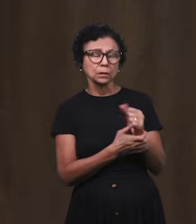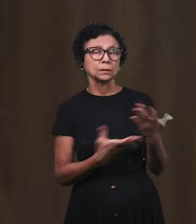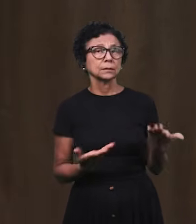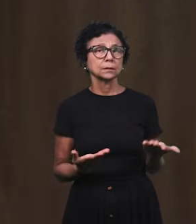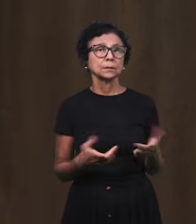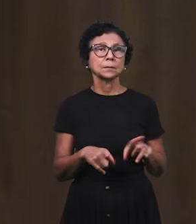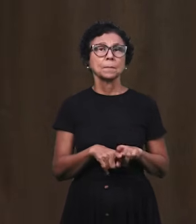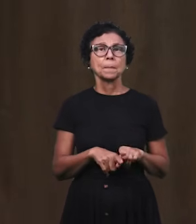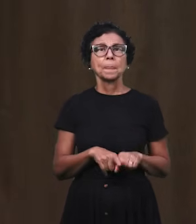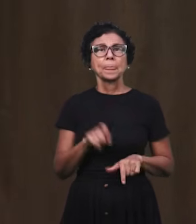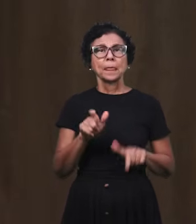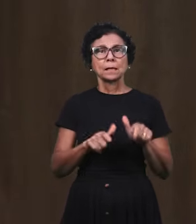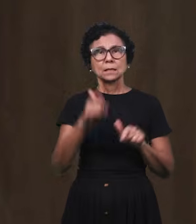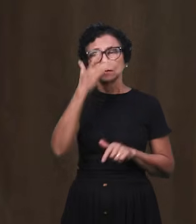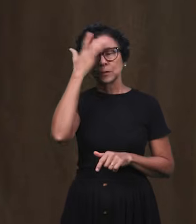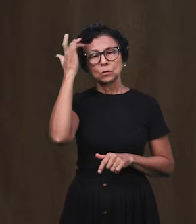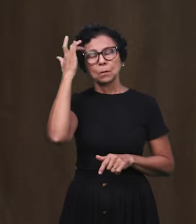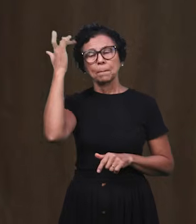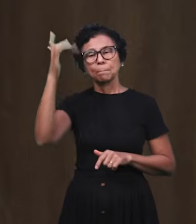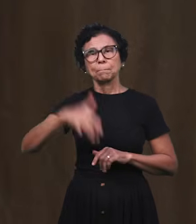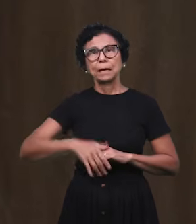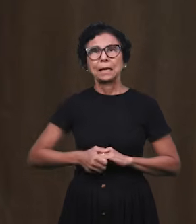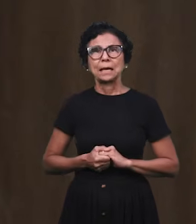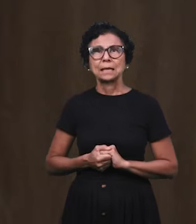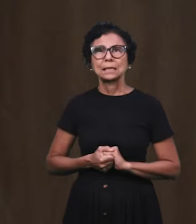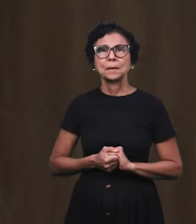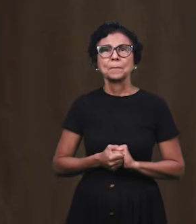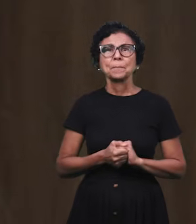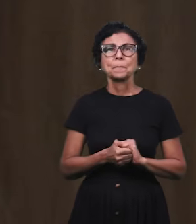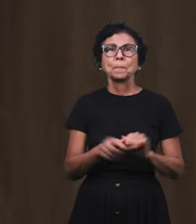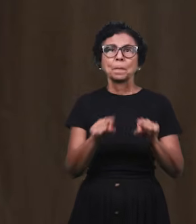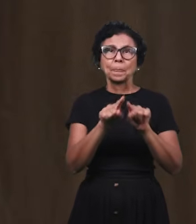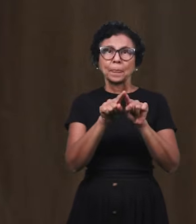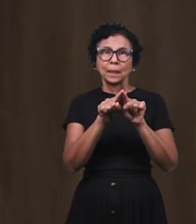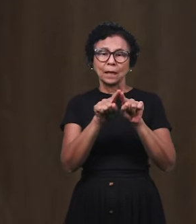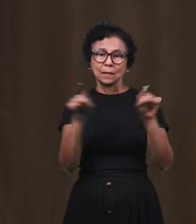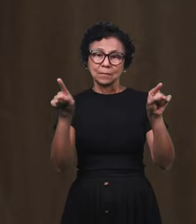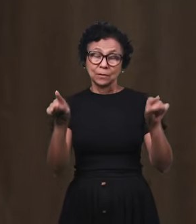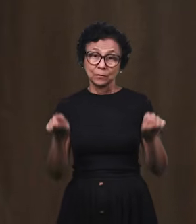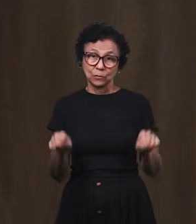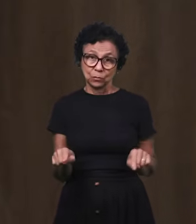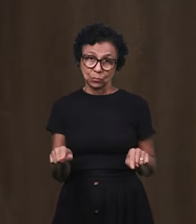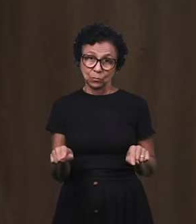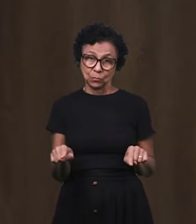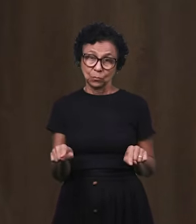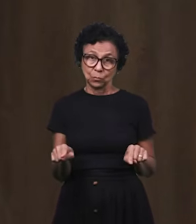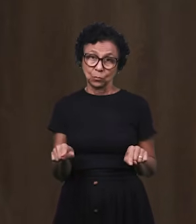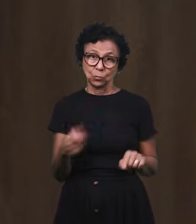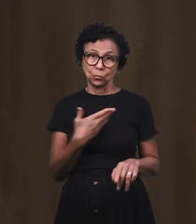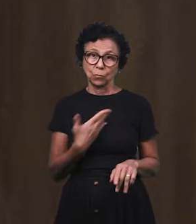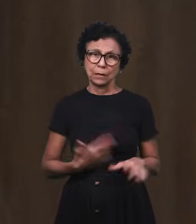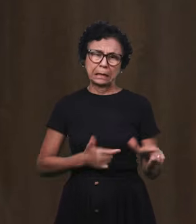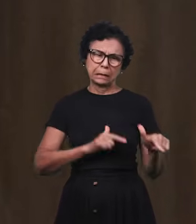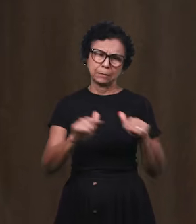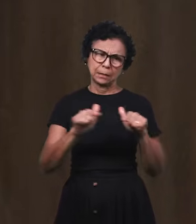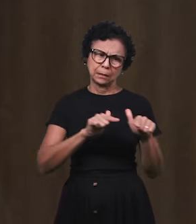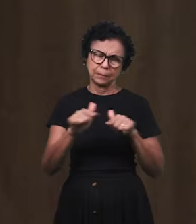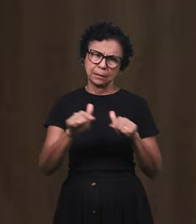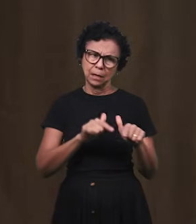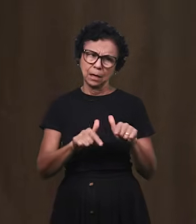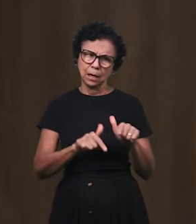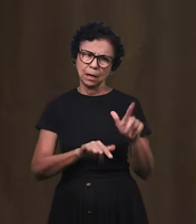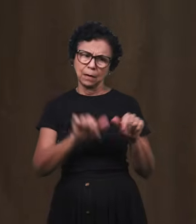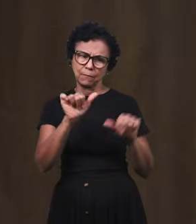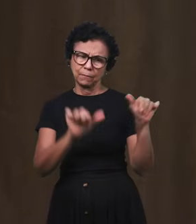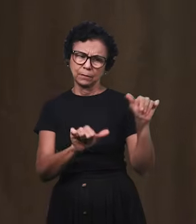público é avaliado. E assim, para ser servidor, né, para você passar no concurso, aí demanda muito mais estudo, né? Porque na advocacia